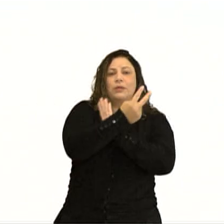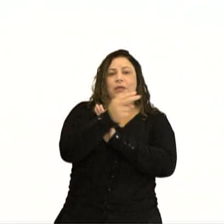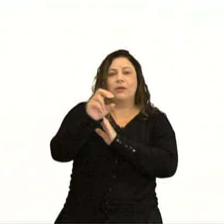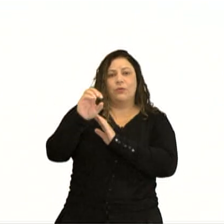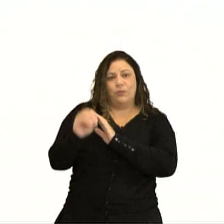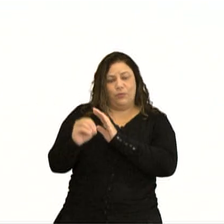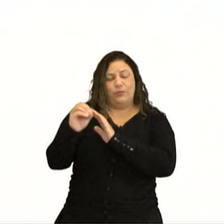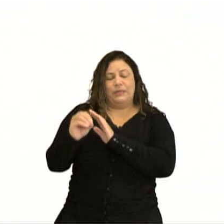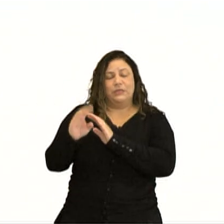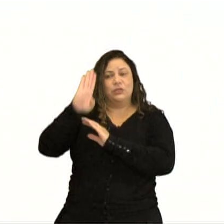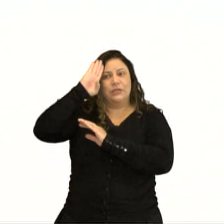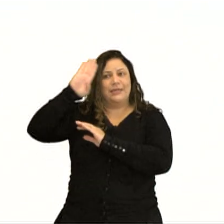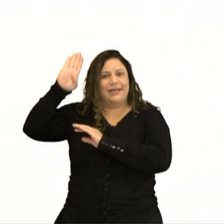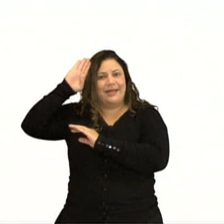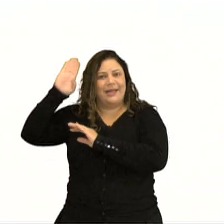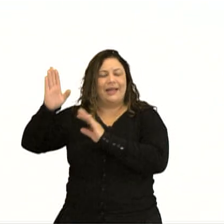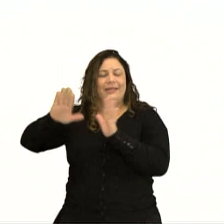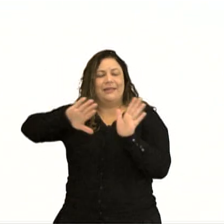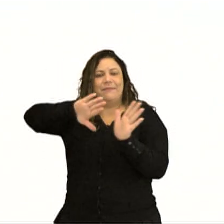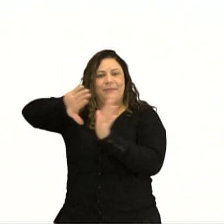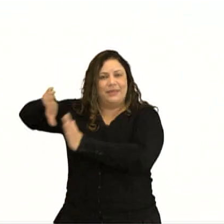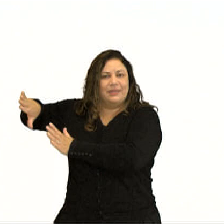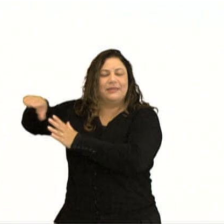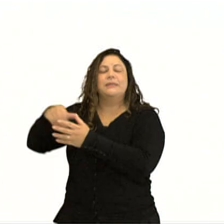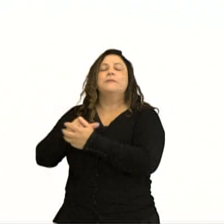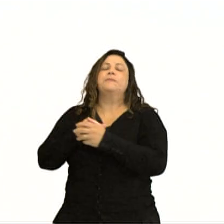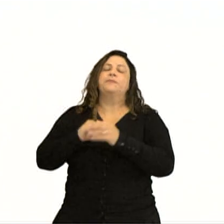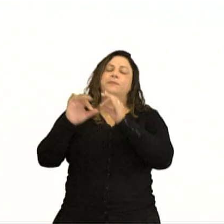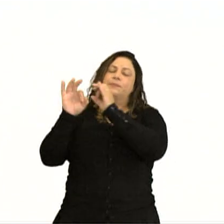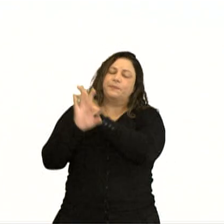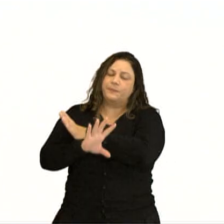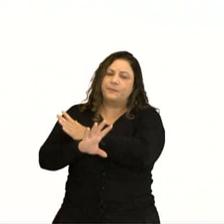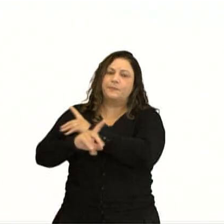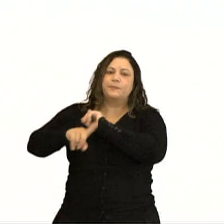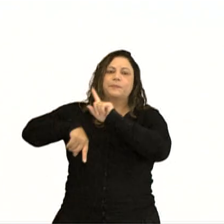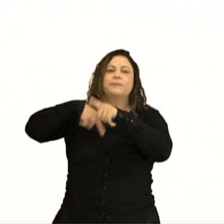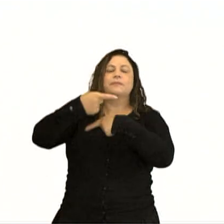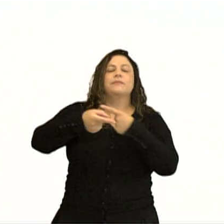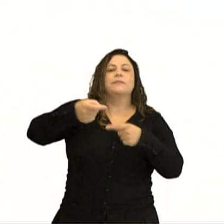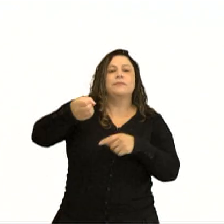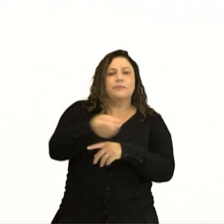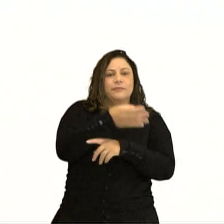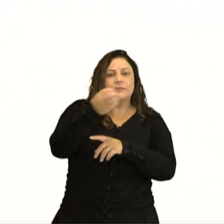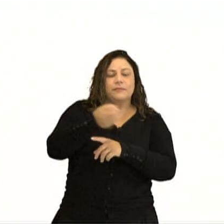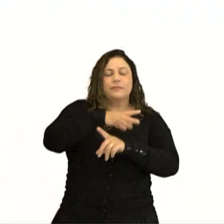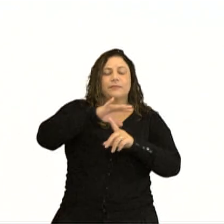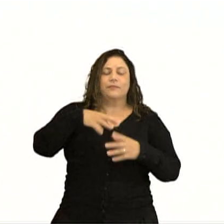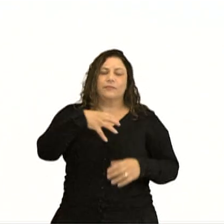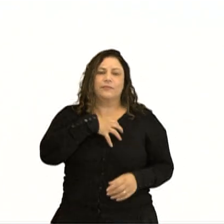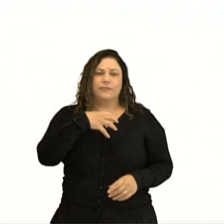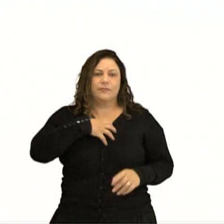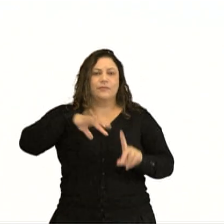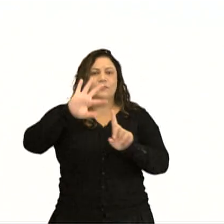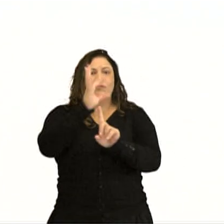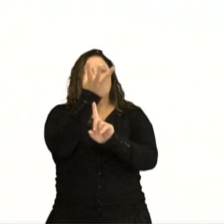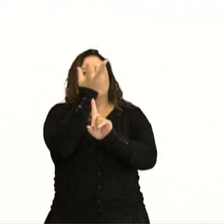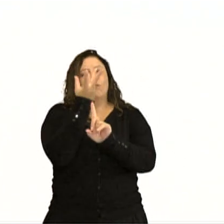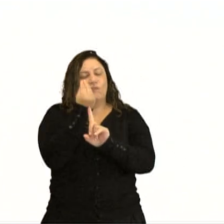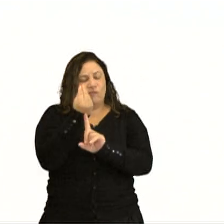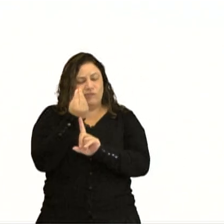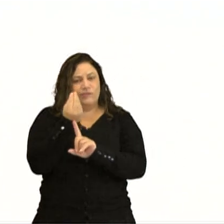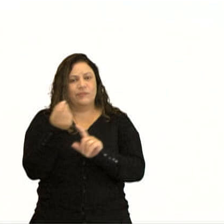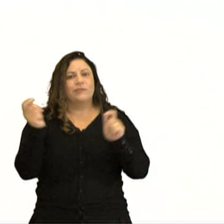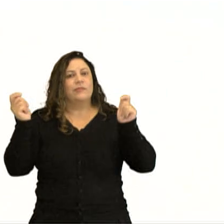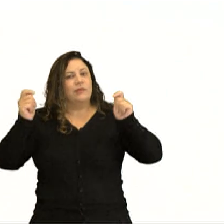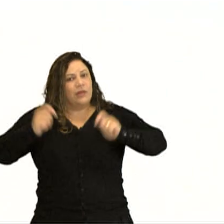o academicismo e começam a criar novas formas de produzir arte, isso muito por